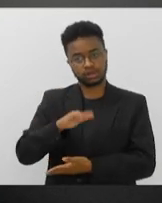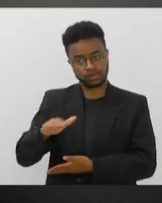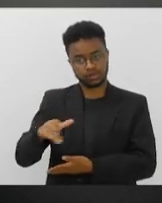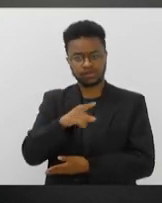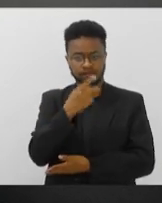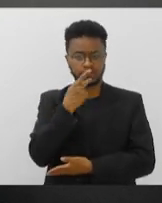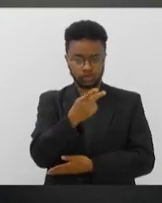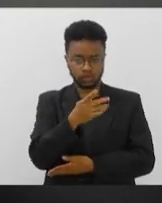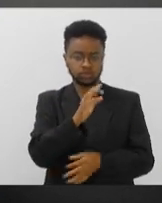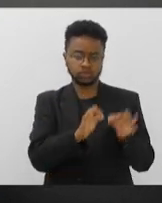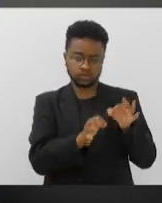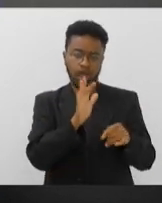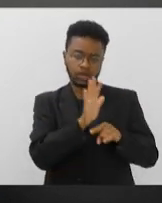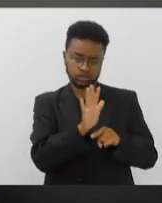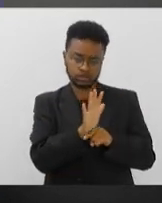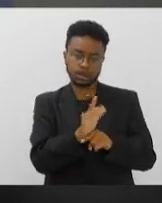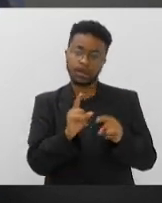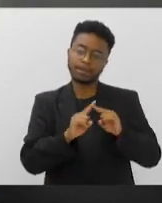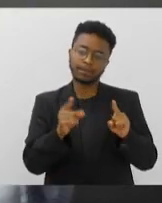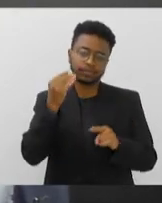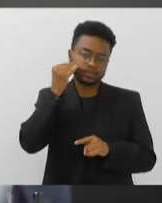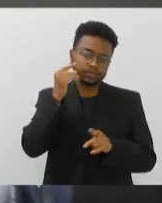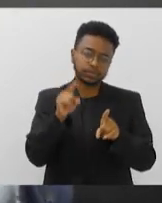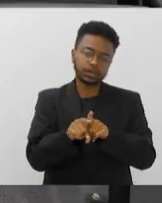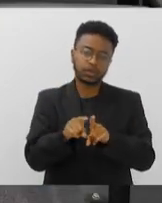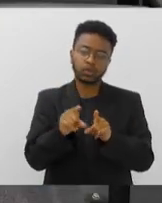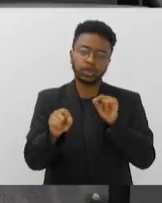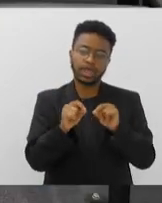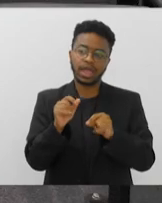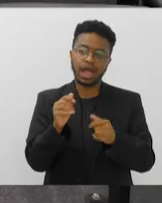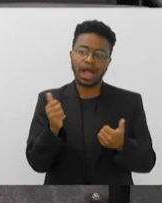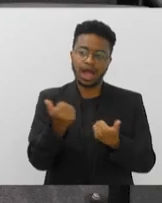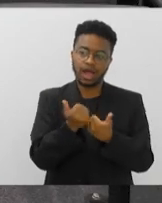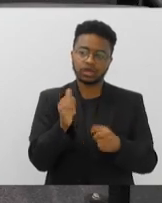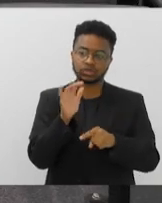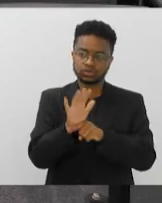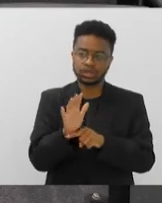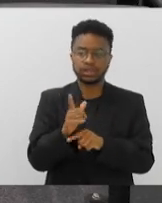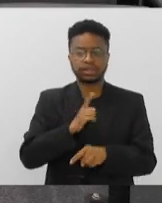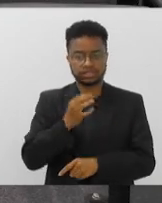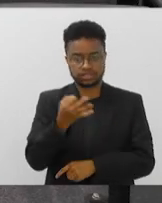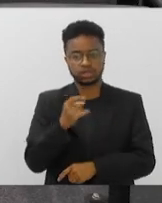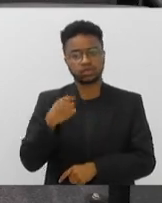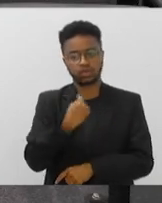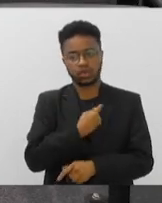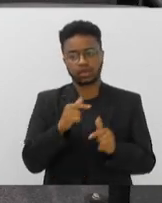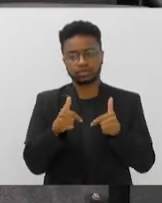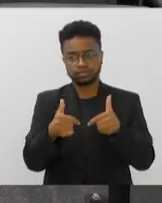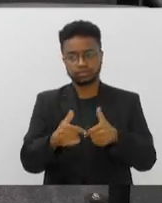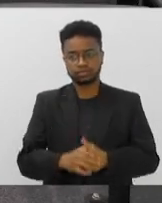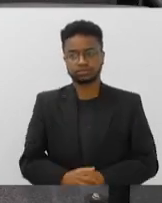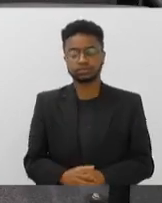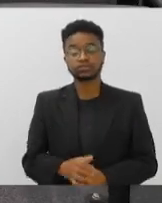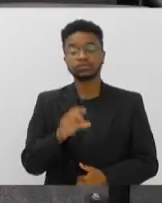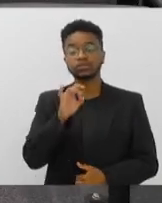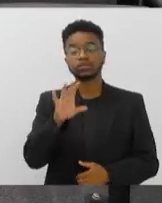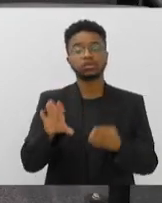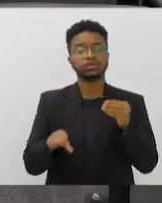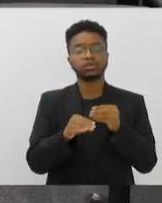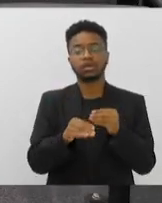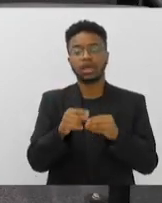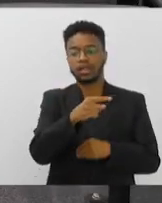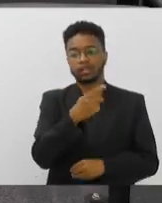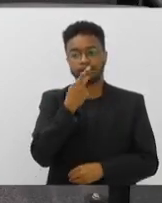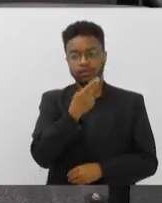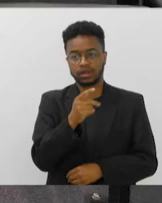o juiz é cooperativo mas num sentido também de a Coordenadoria cooperar pode ter certeza que a gente vai levar Só para finalizar aqui a fala da